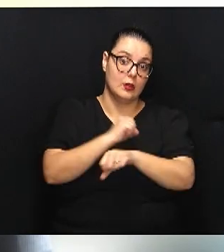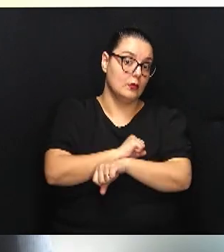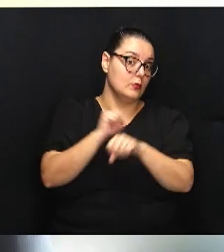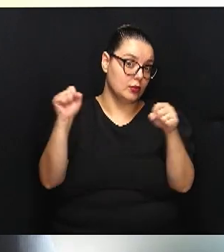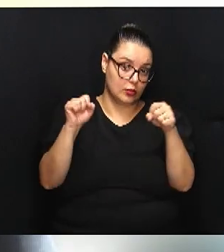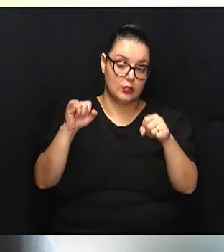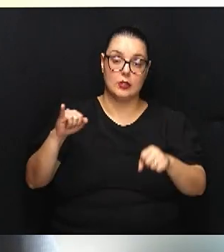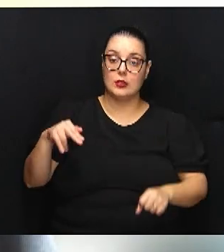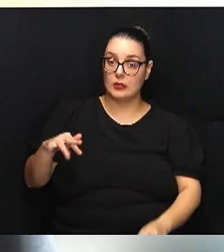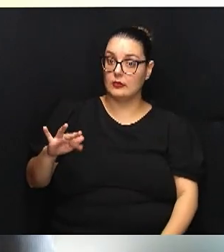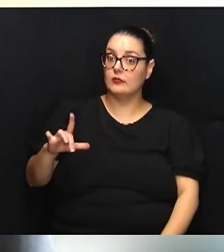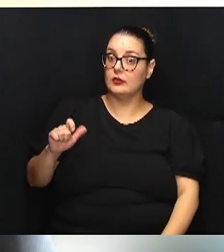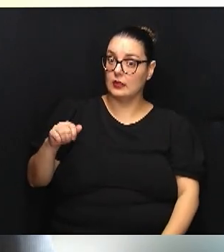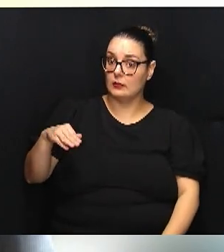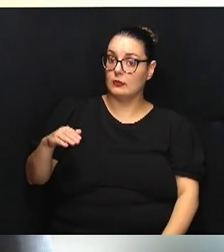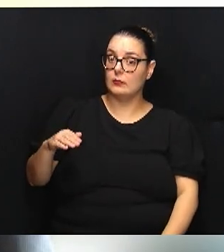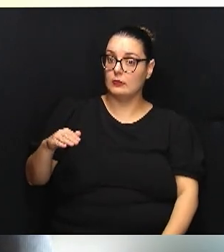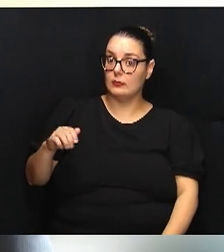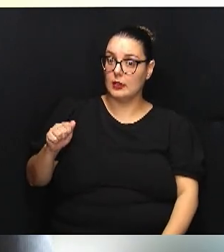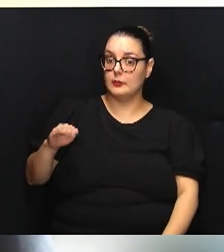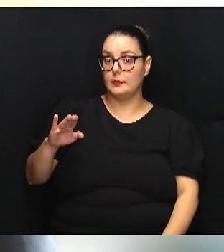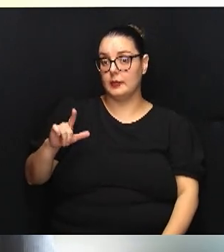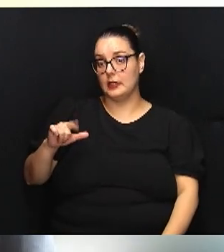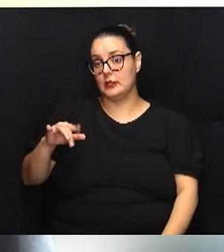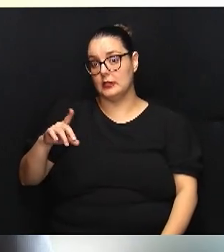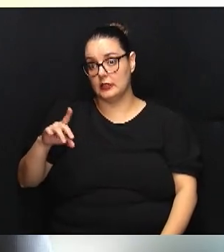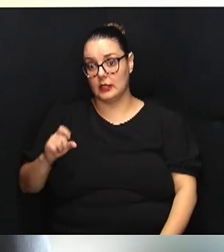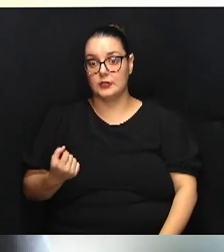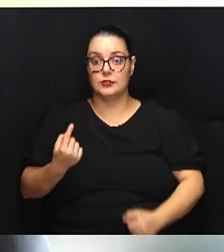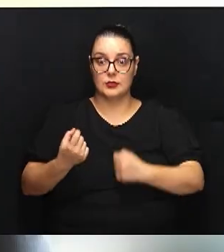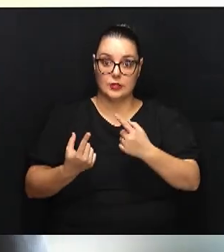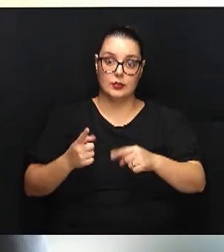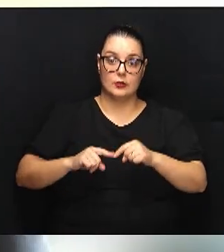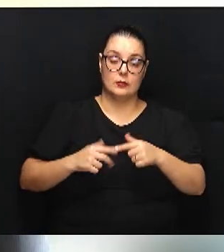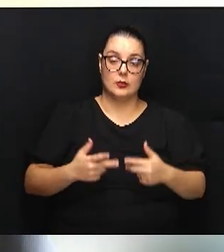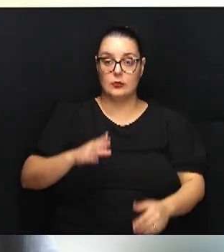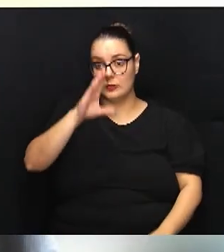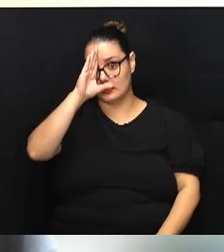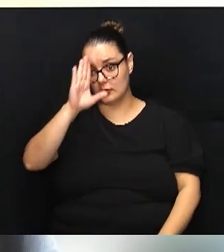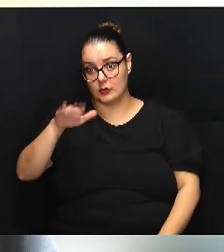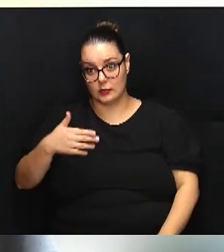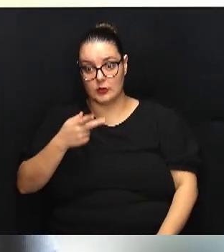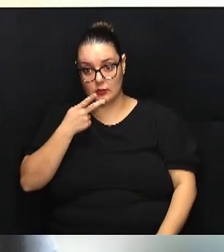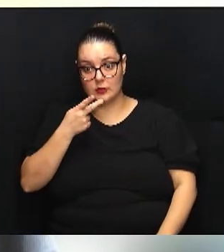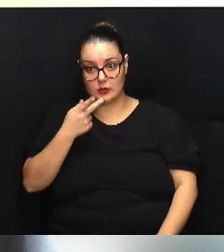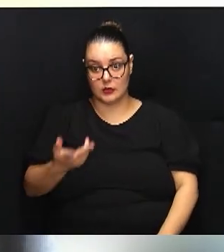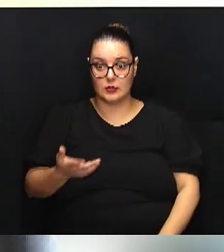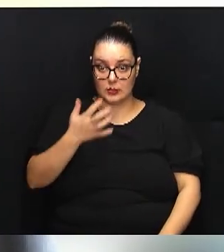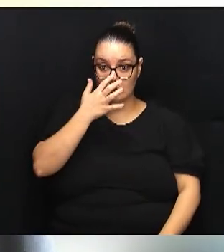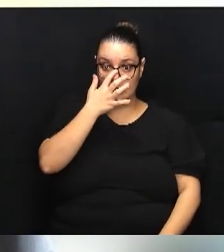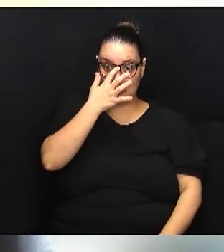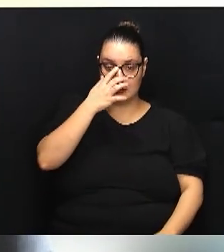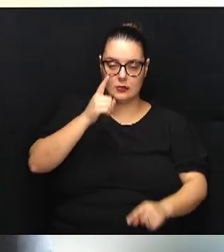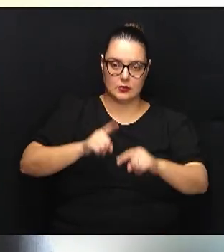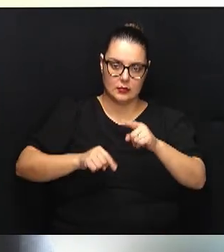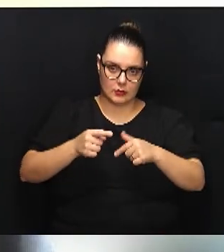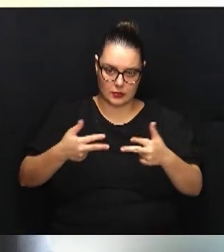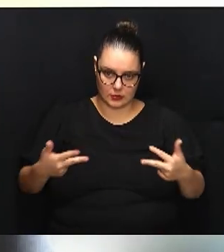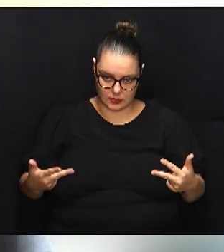muito alto de explosão e inflamabilidade de um determinado produto. Então, o principal modal, quando a gente